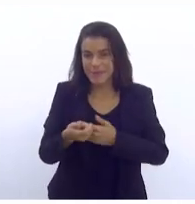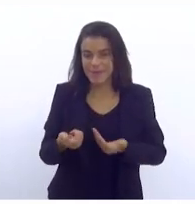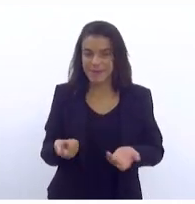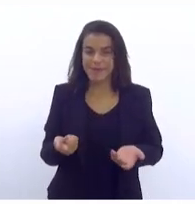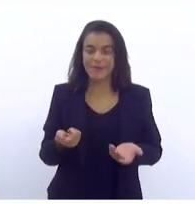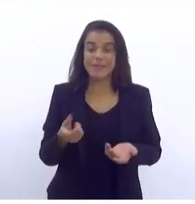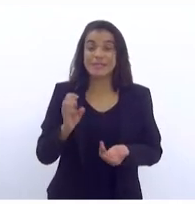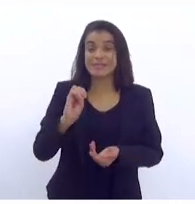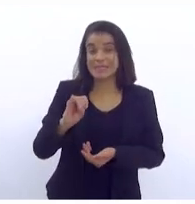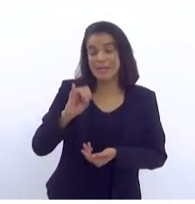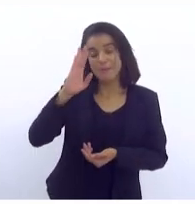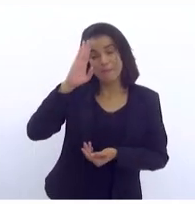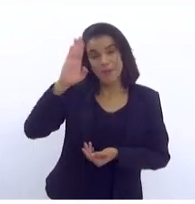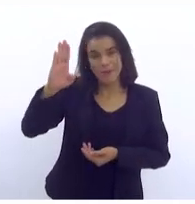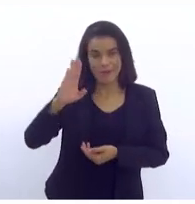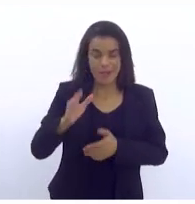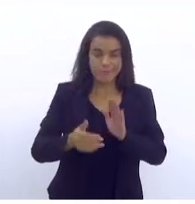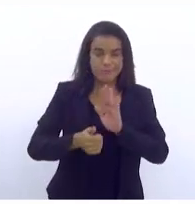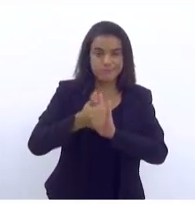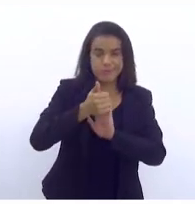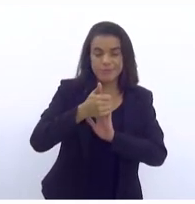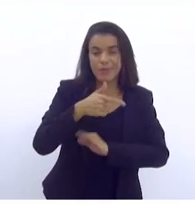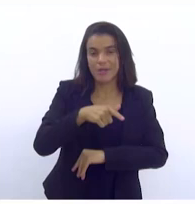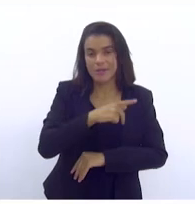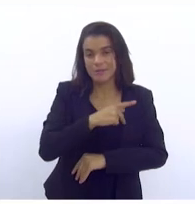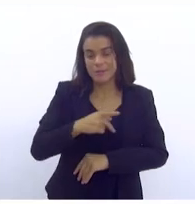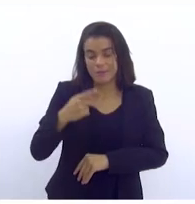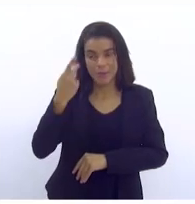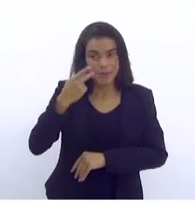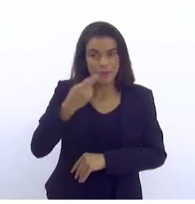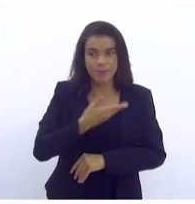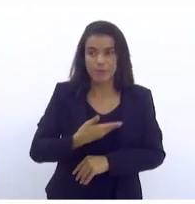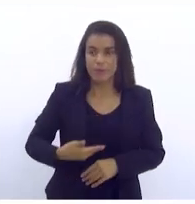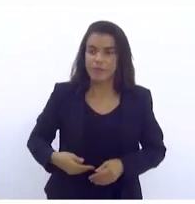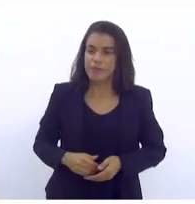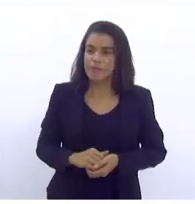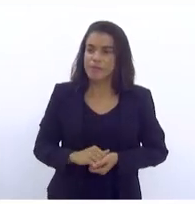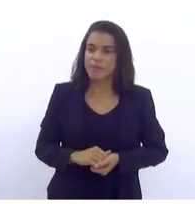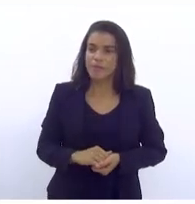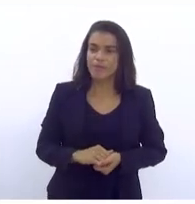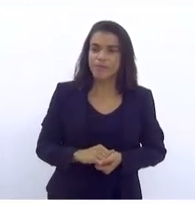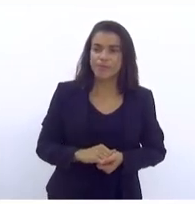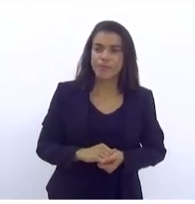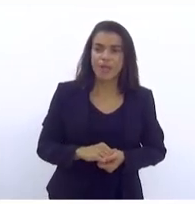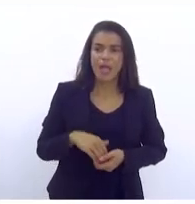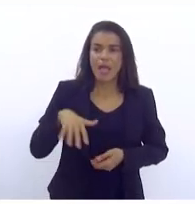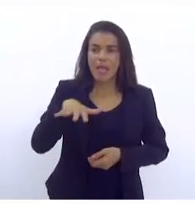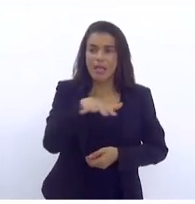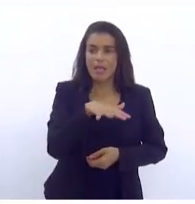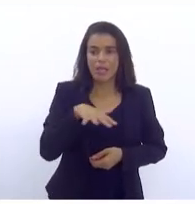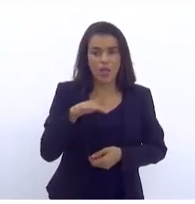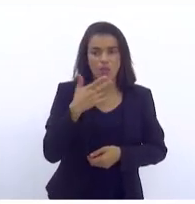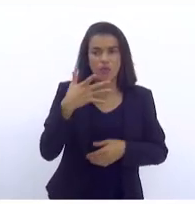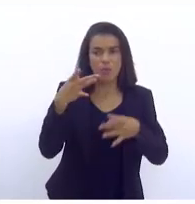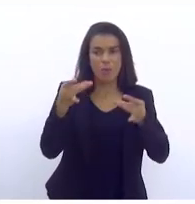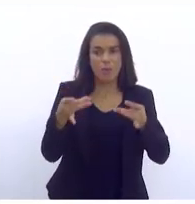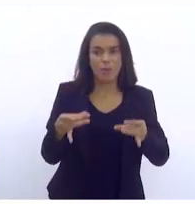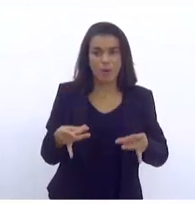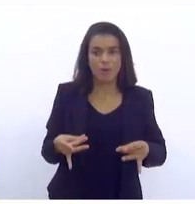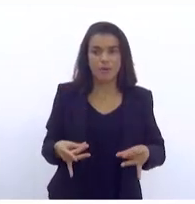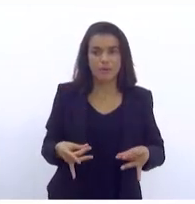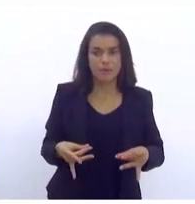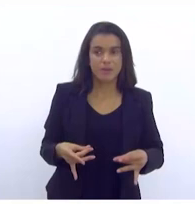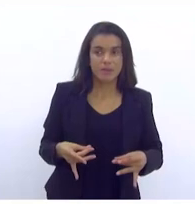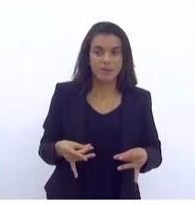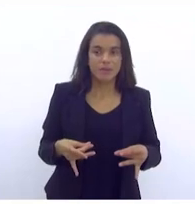fossem prioritárias pela política pública pode passar por favor e esse aqui a regionalização eu não vou entrar no detalhe porque eu acho que esse tema